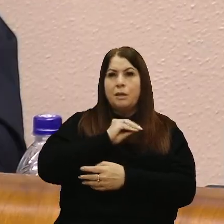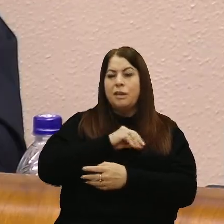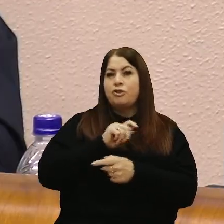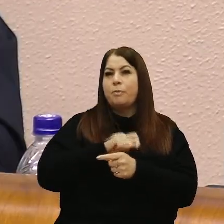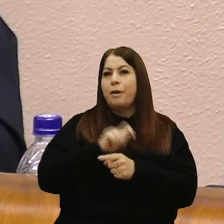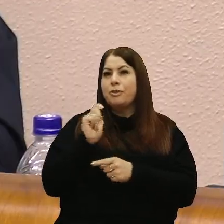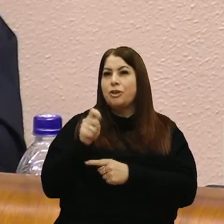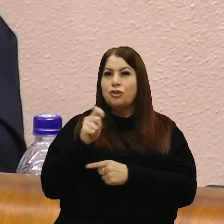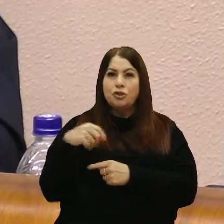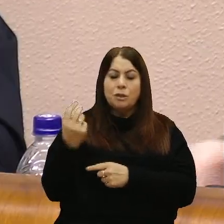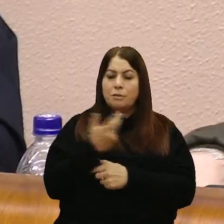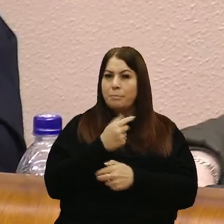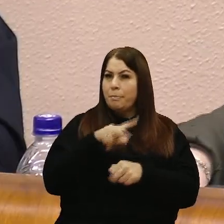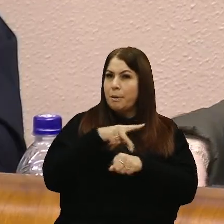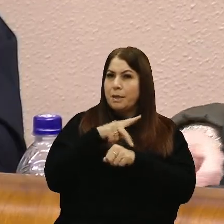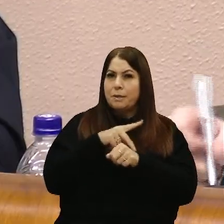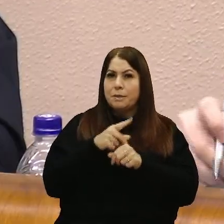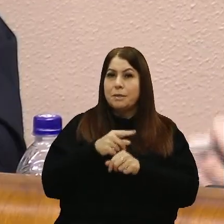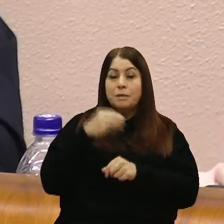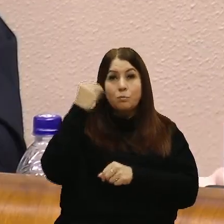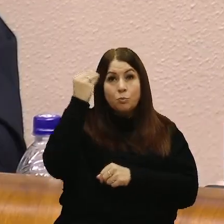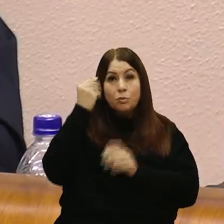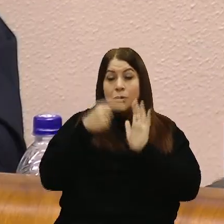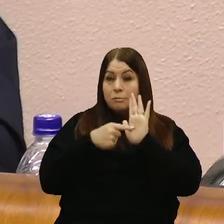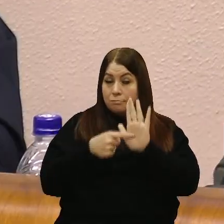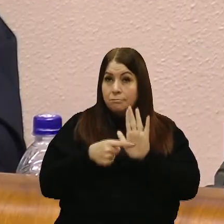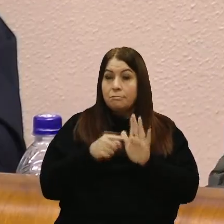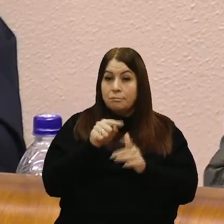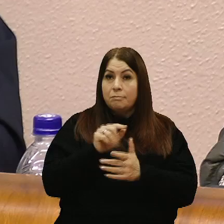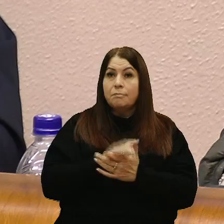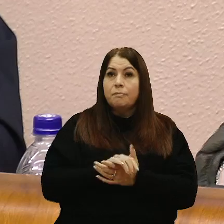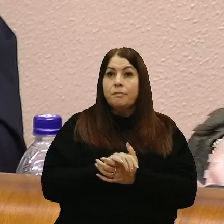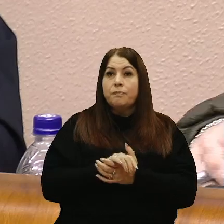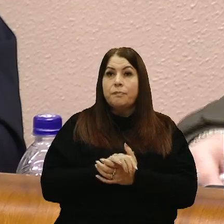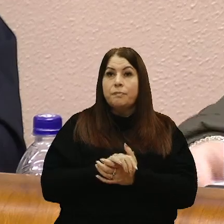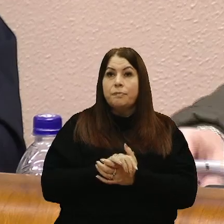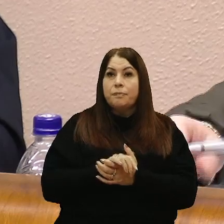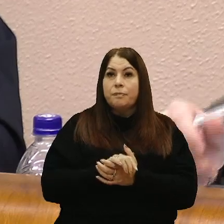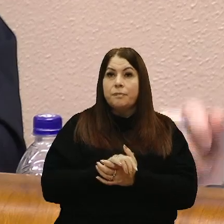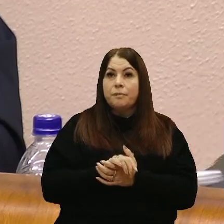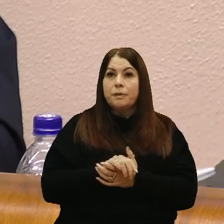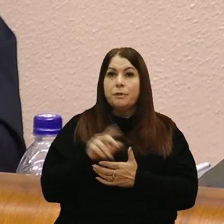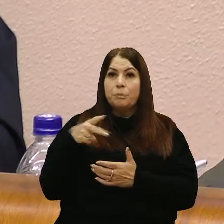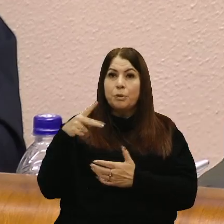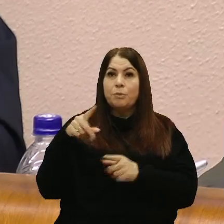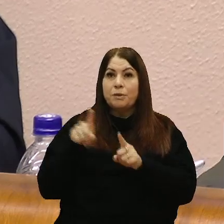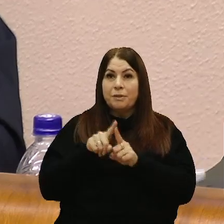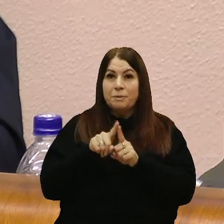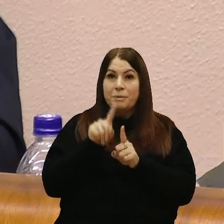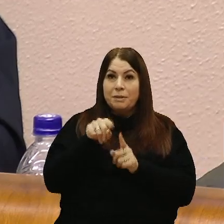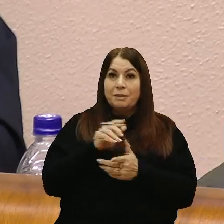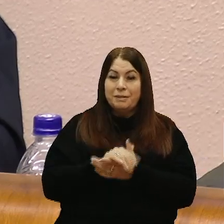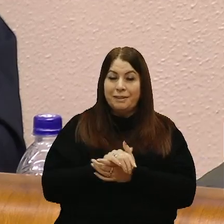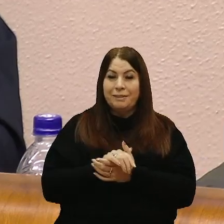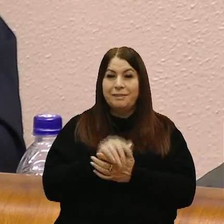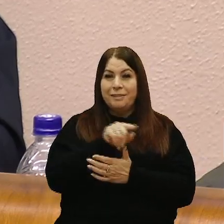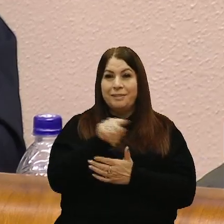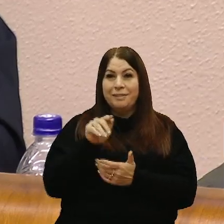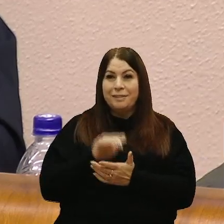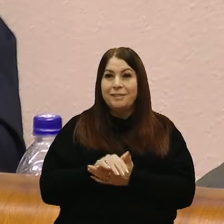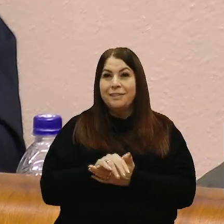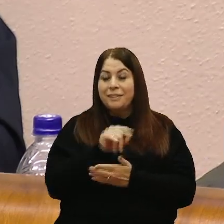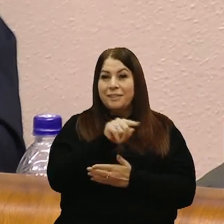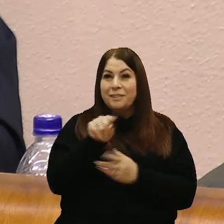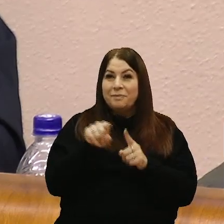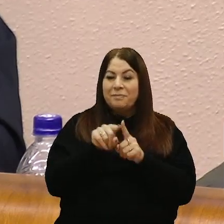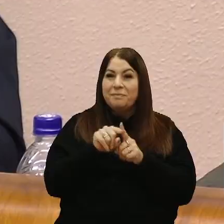países que trouxeram suas experiências. O Paraguai também, inclusive. O